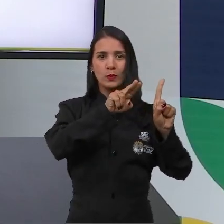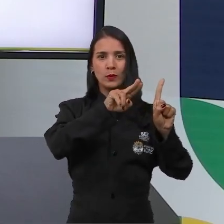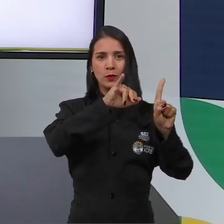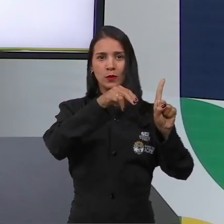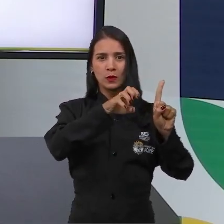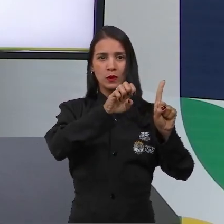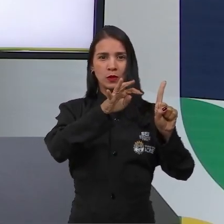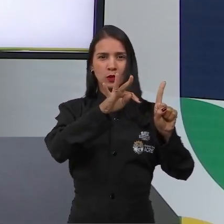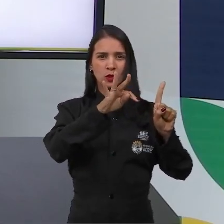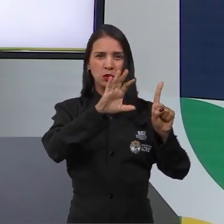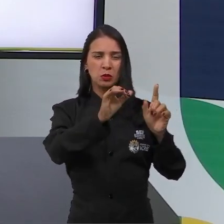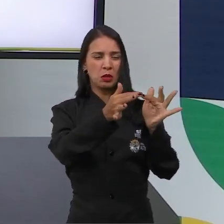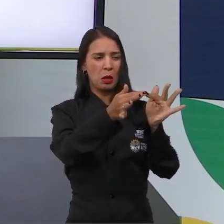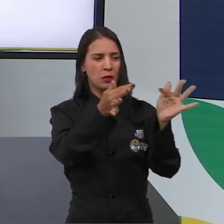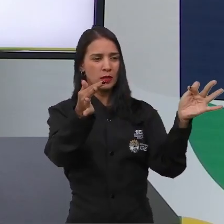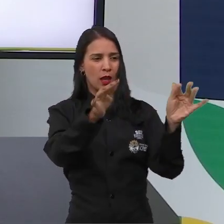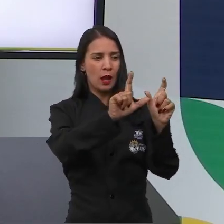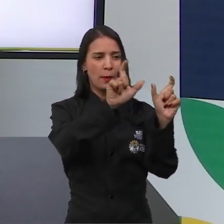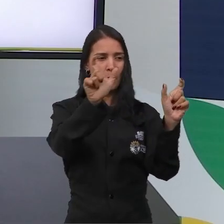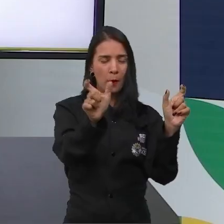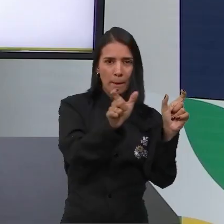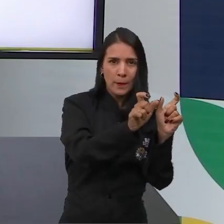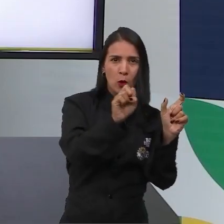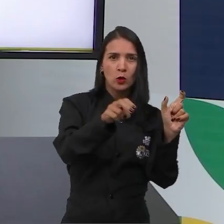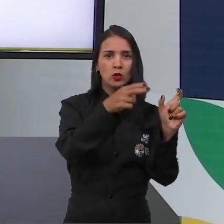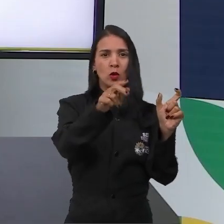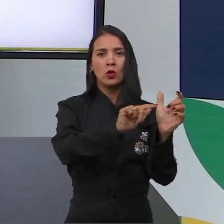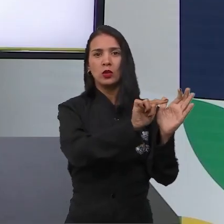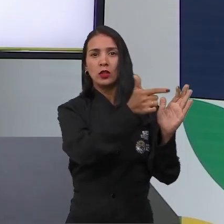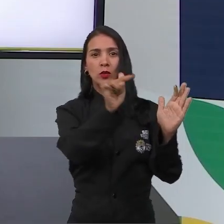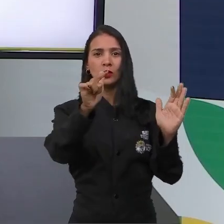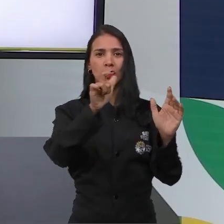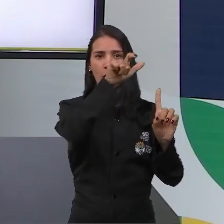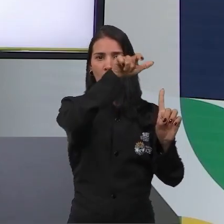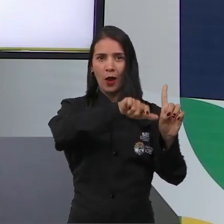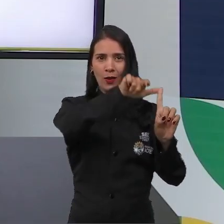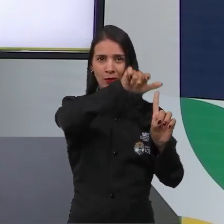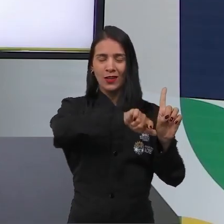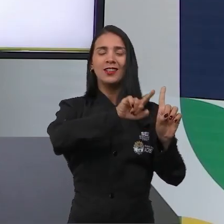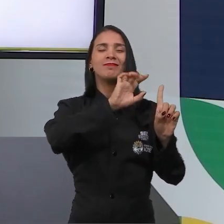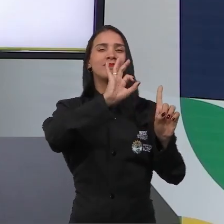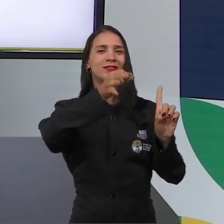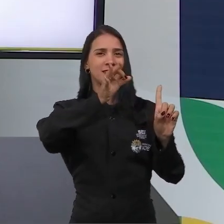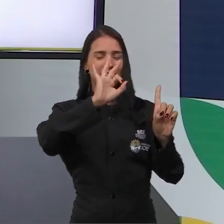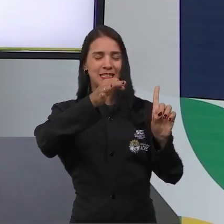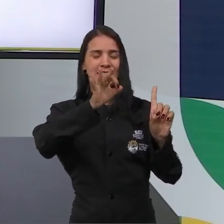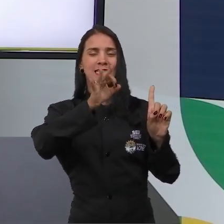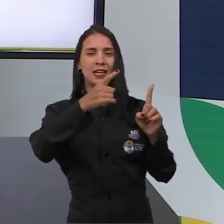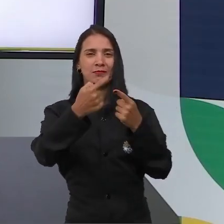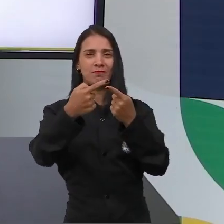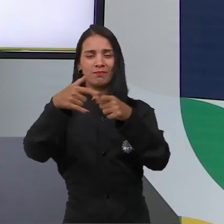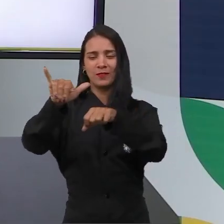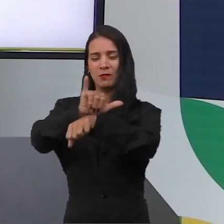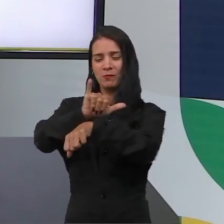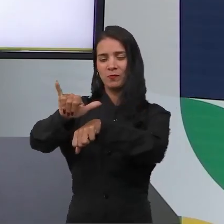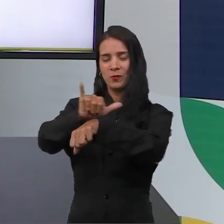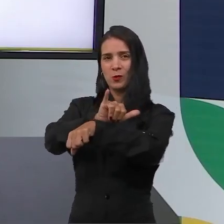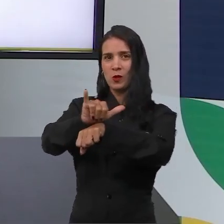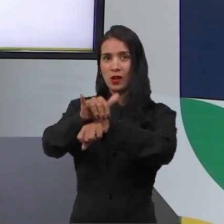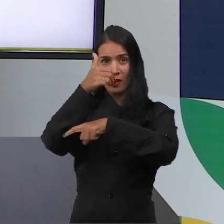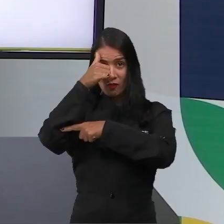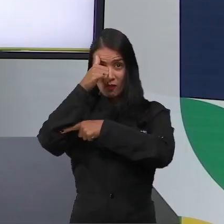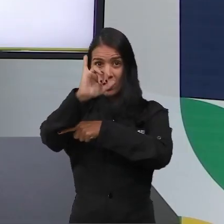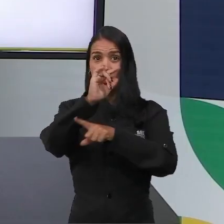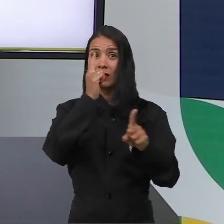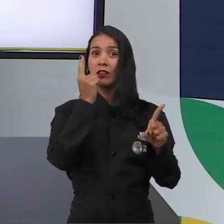composto, sujeito indeterminado, sujeito inexistente? Sim, quando nós falamos aqui de estratégias de impessoalização,